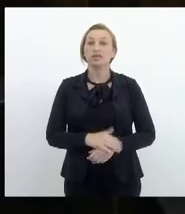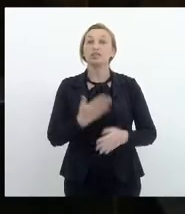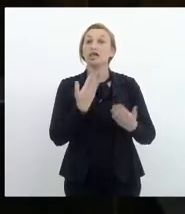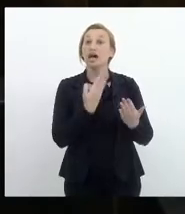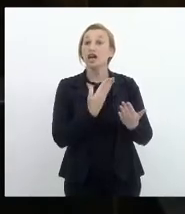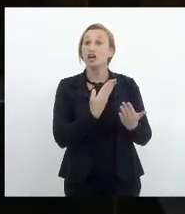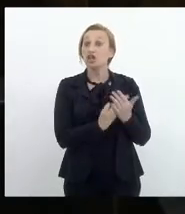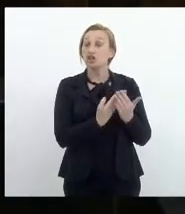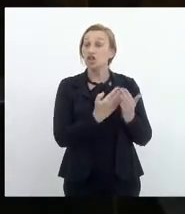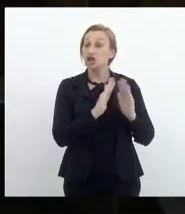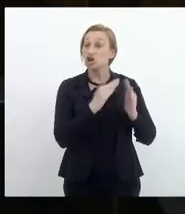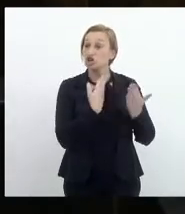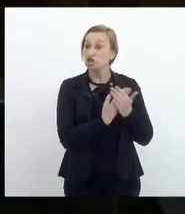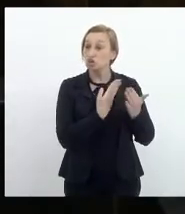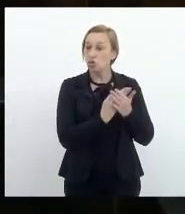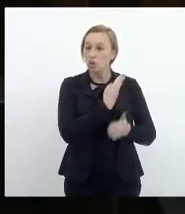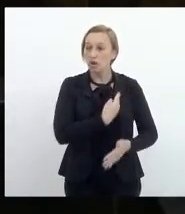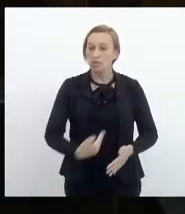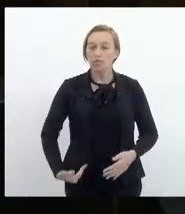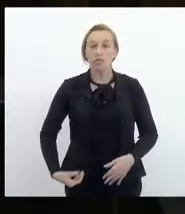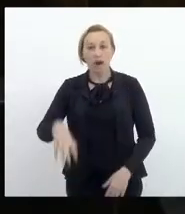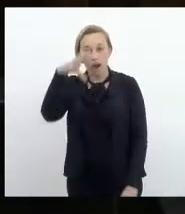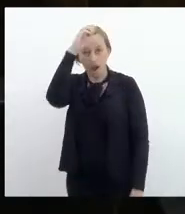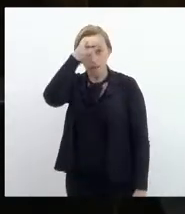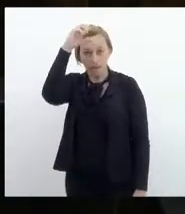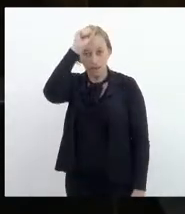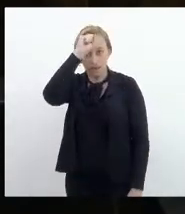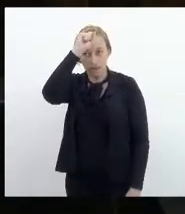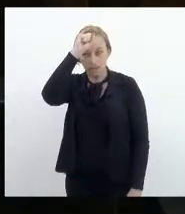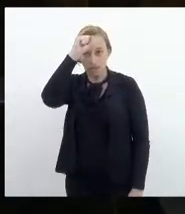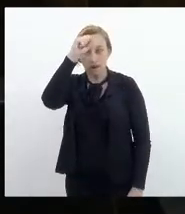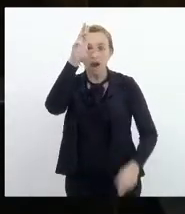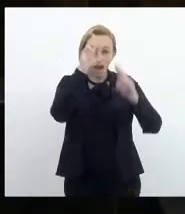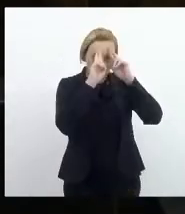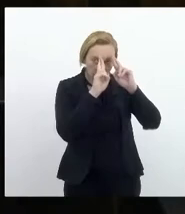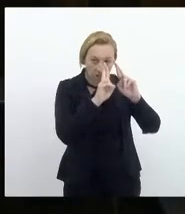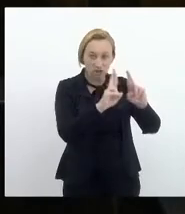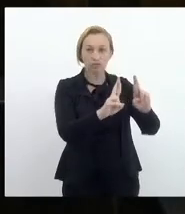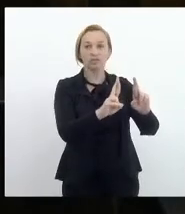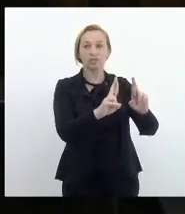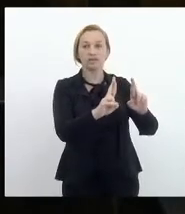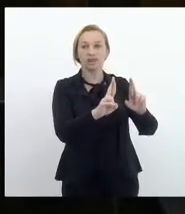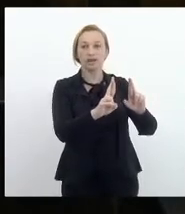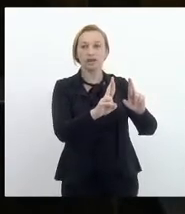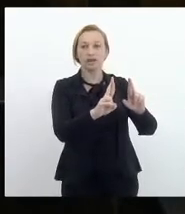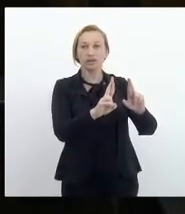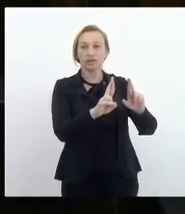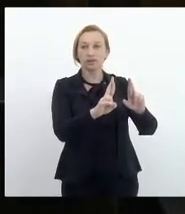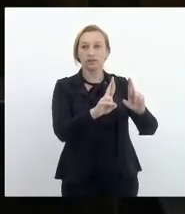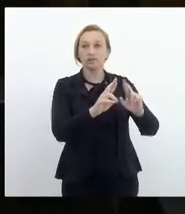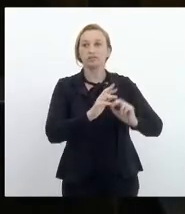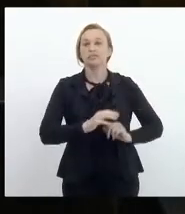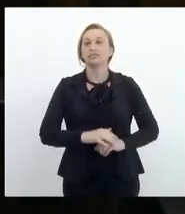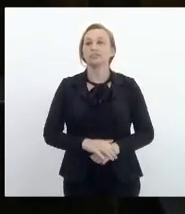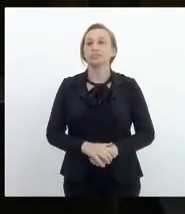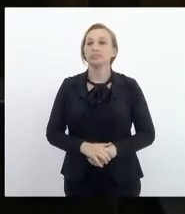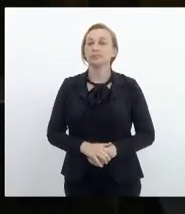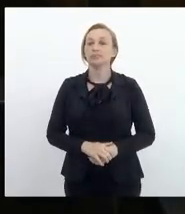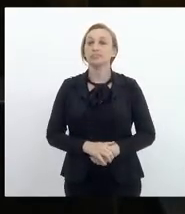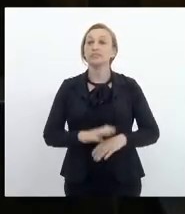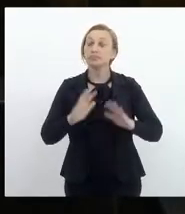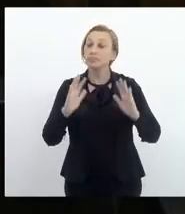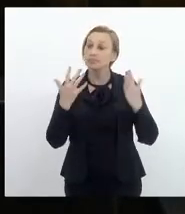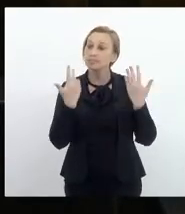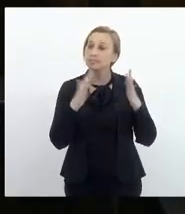escola pública aprendemos a respeitar e a